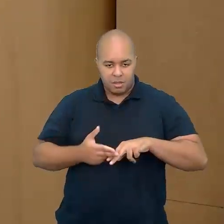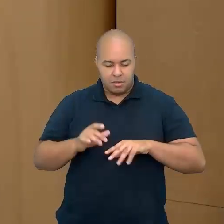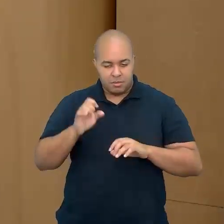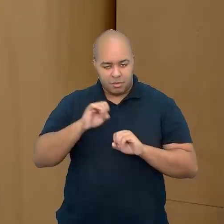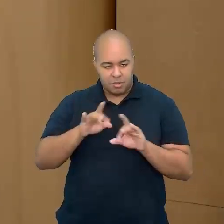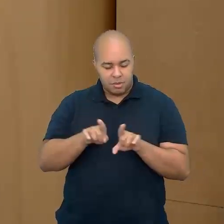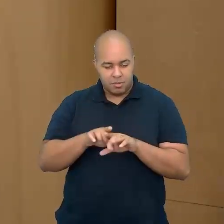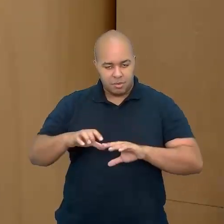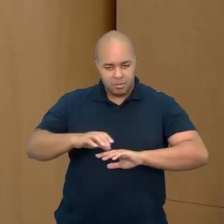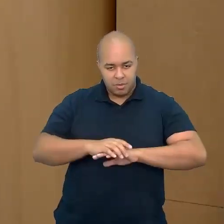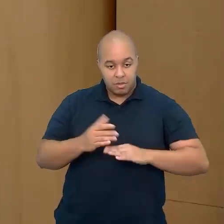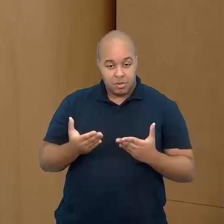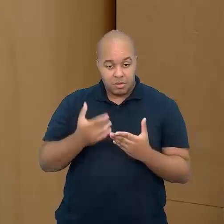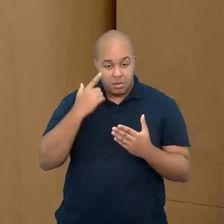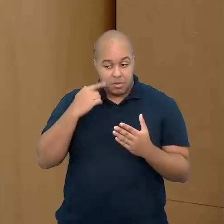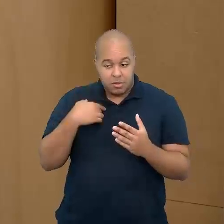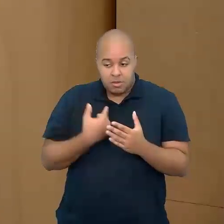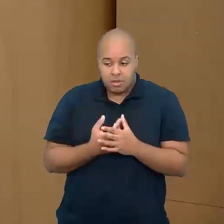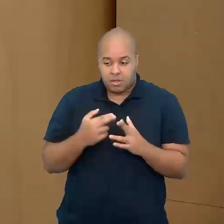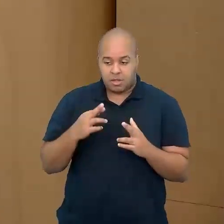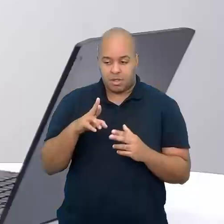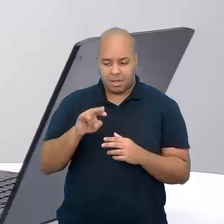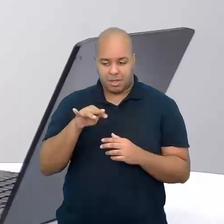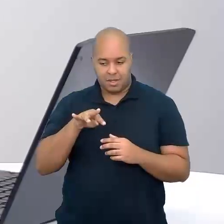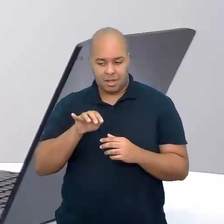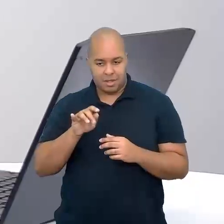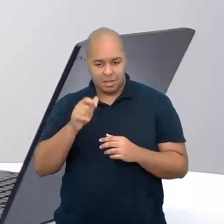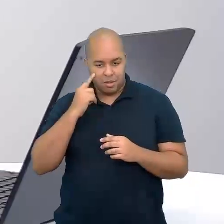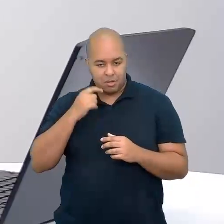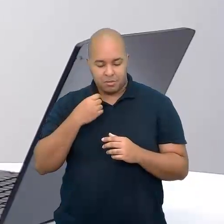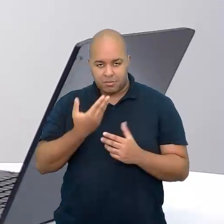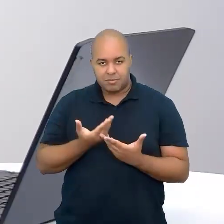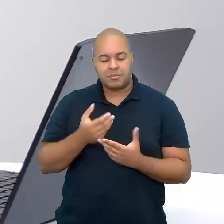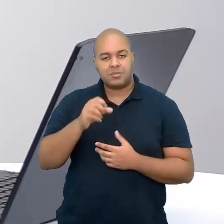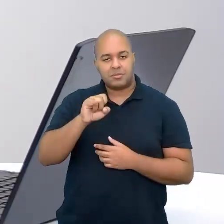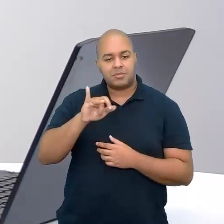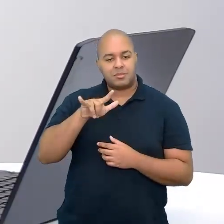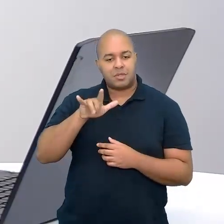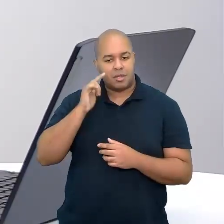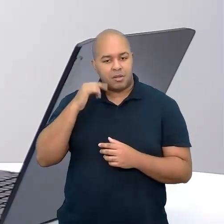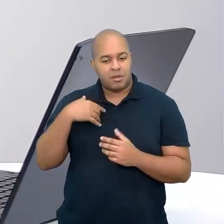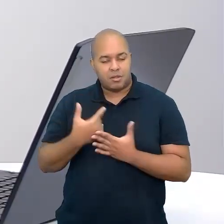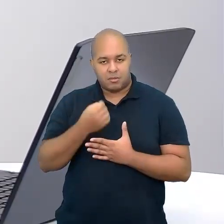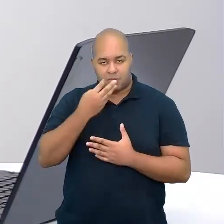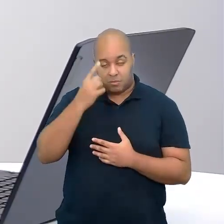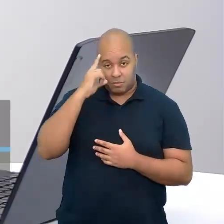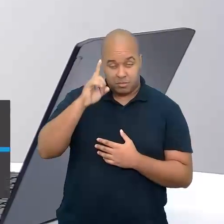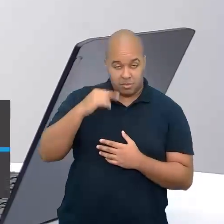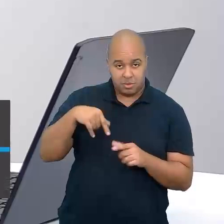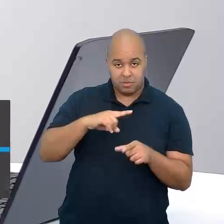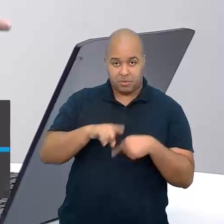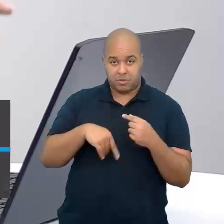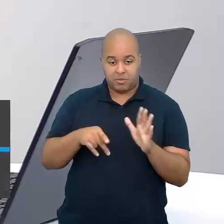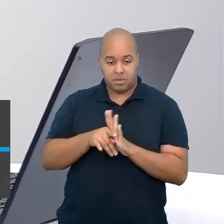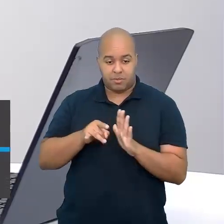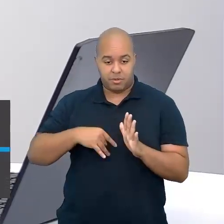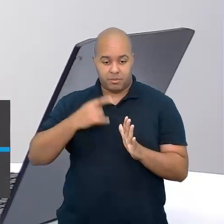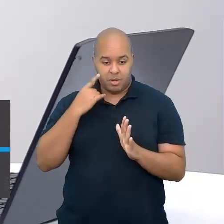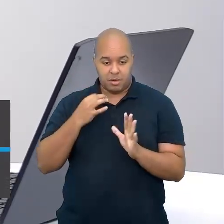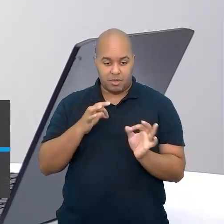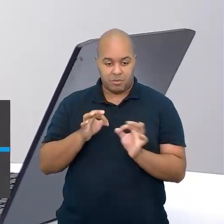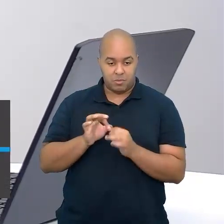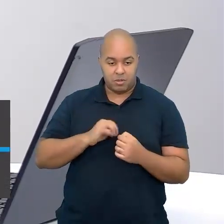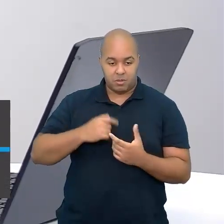hoje aqui no estúdio a professora Renata Bom dia Renata Bom dia Silvia Bom dia professoras e professores tudo bem